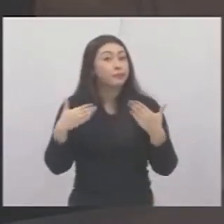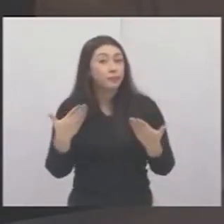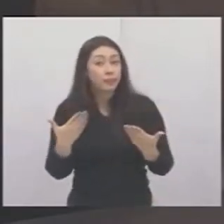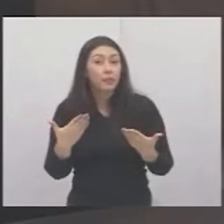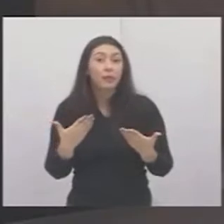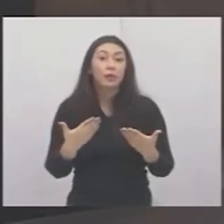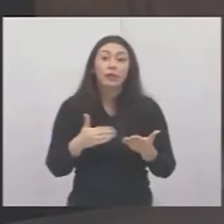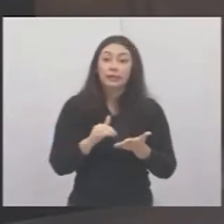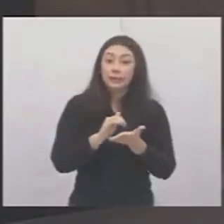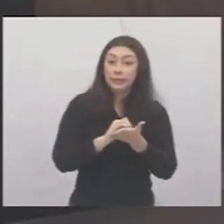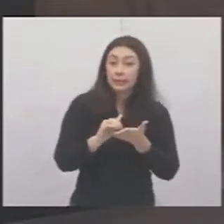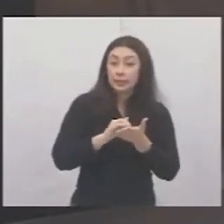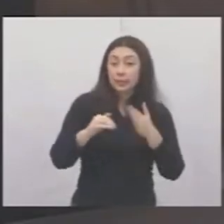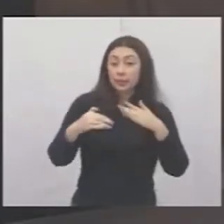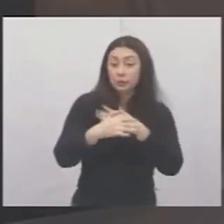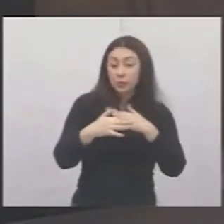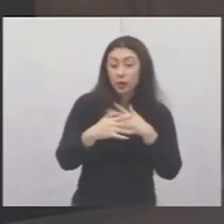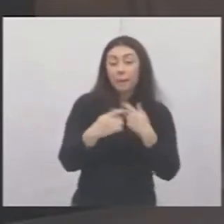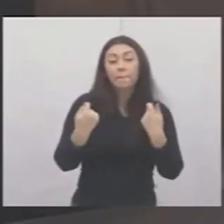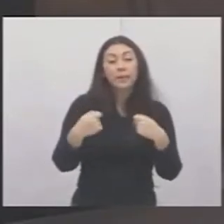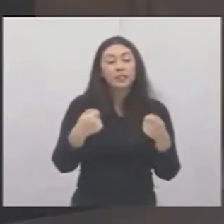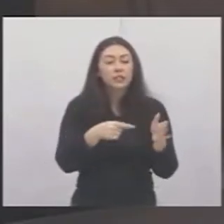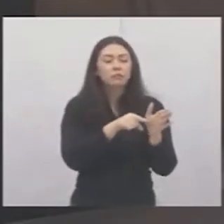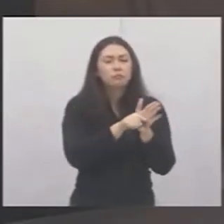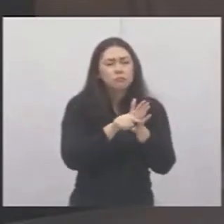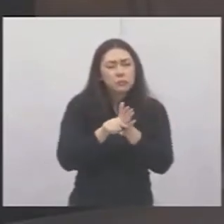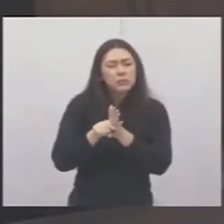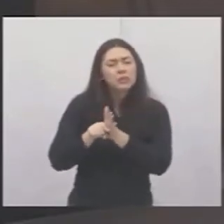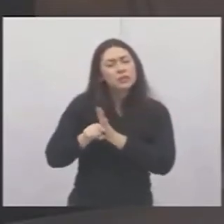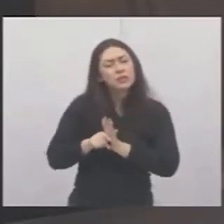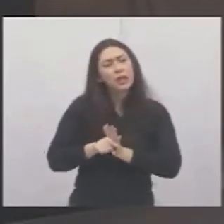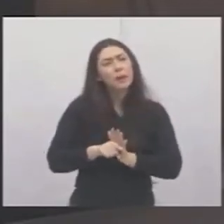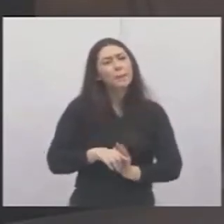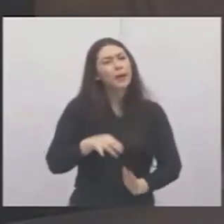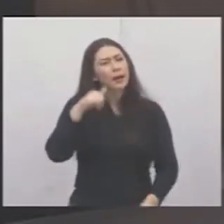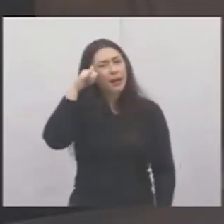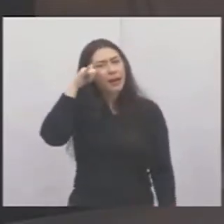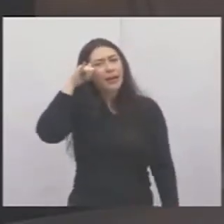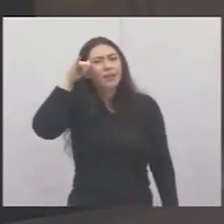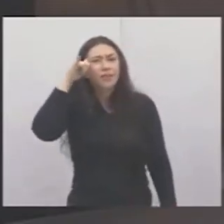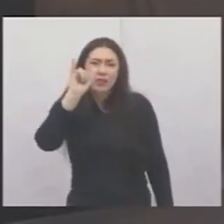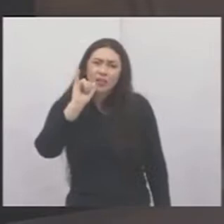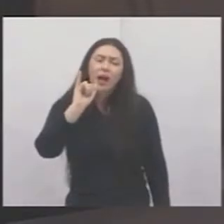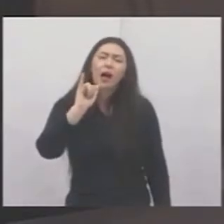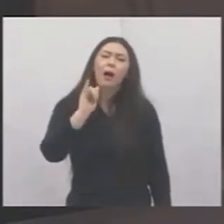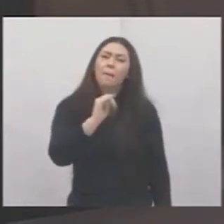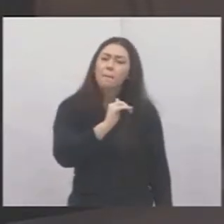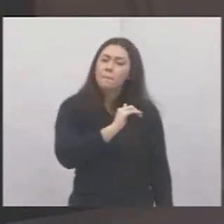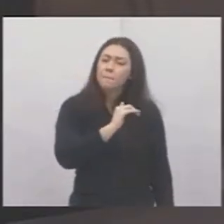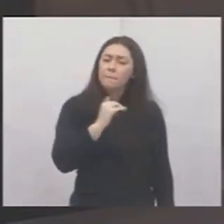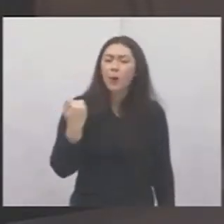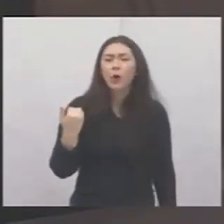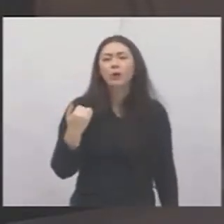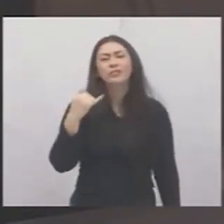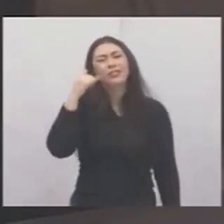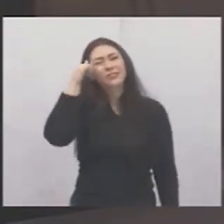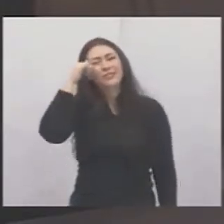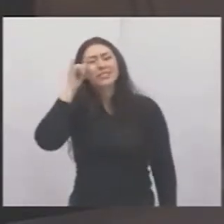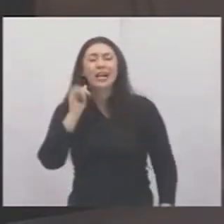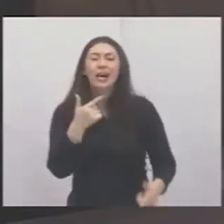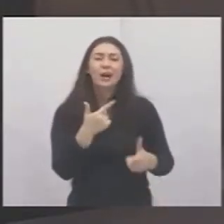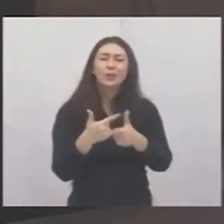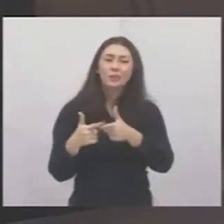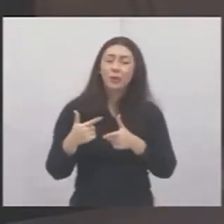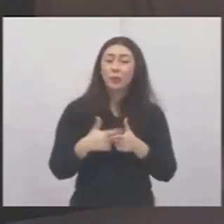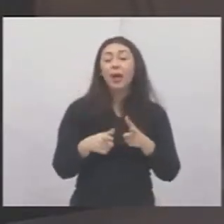aí, mobilidade urbana, antes que aconteça uma tragédia ali com algum amigo nosso, morador ali do Parque Meia Lua, estudo